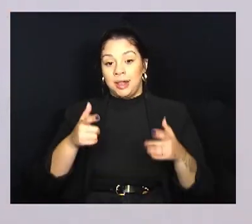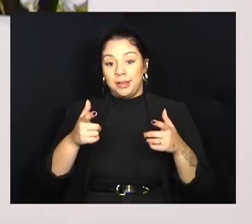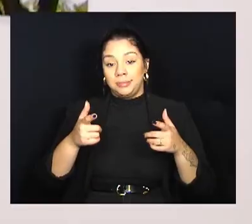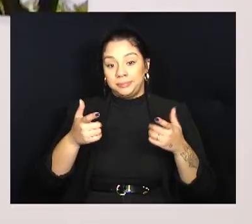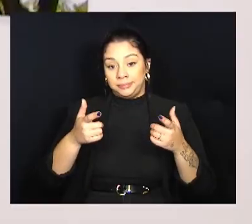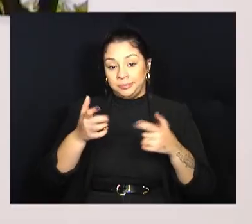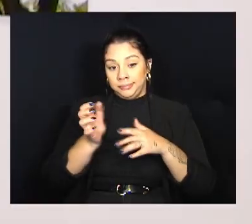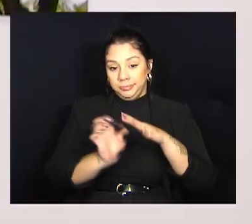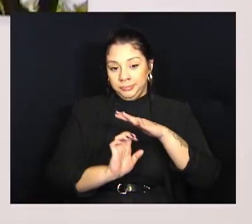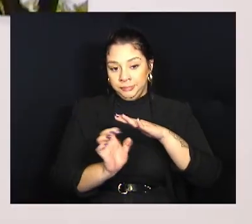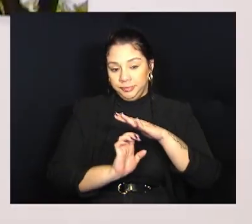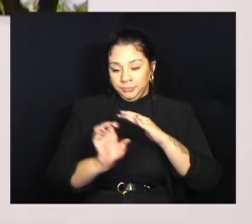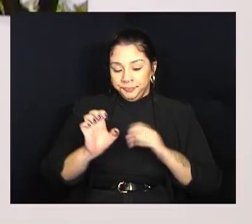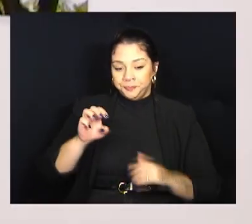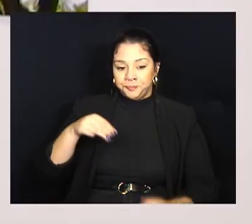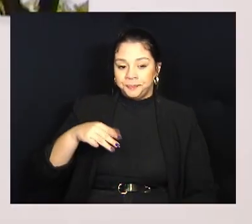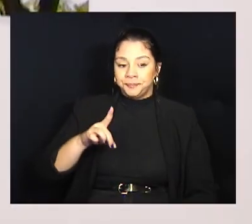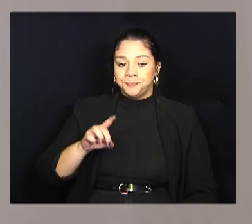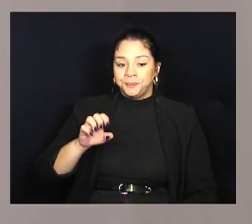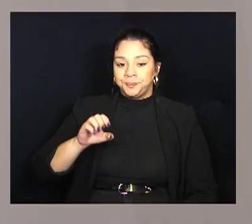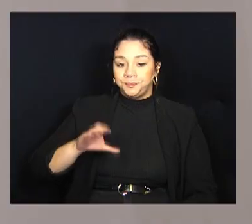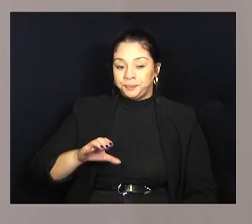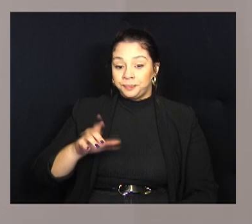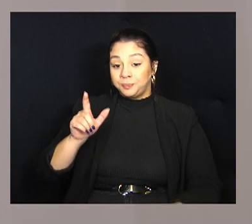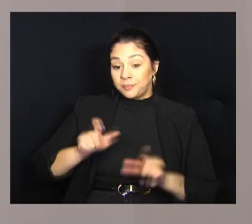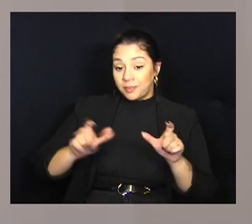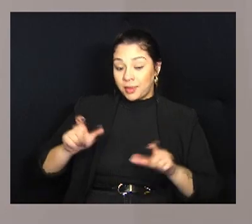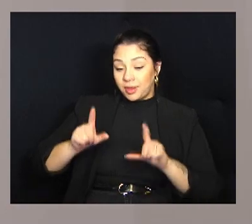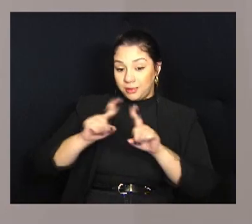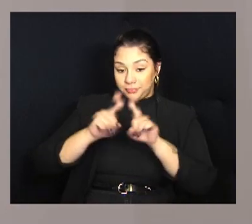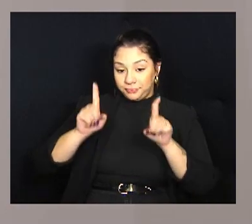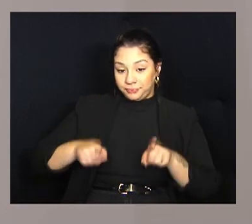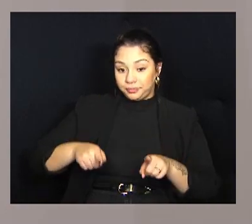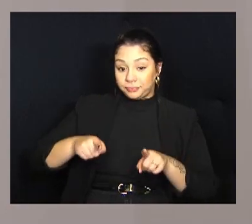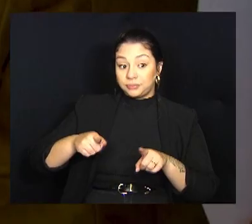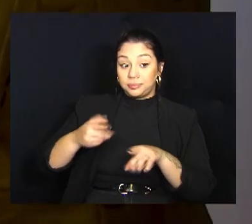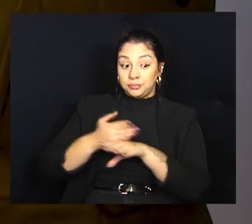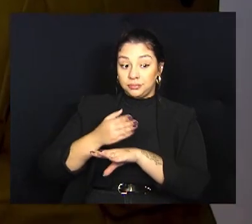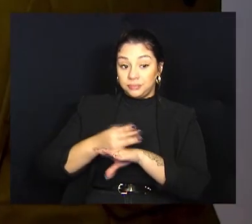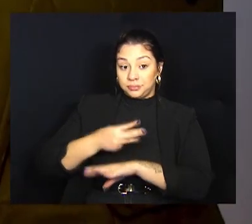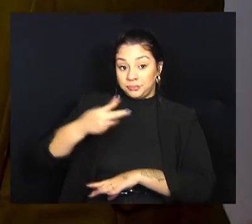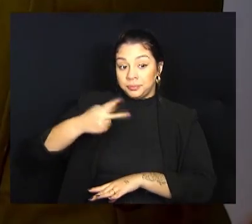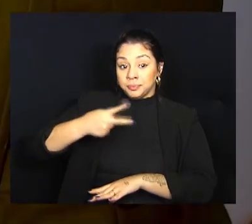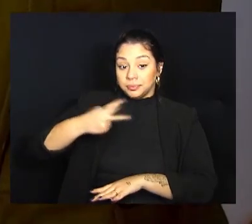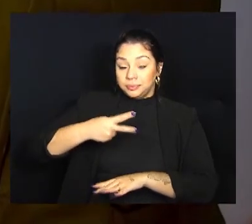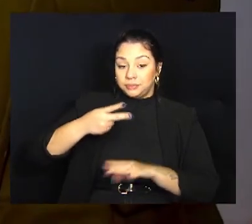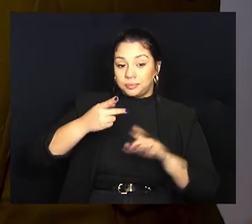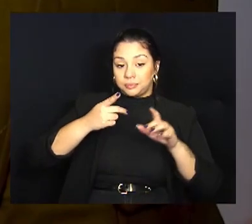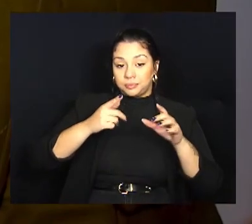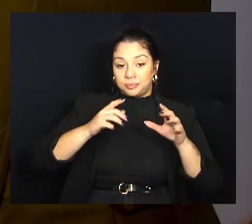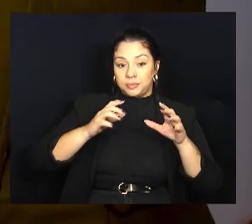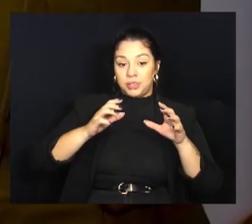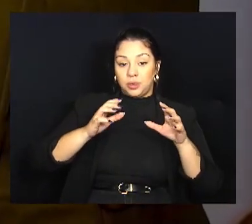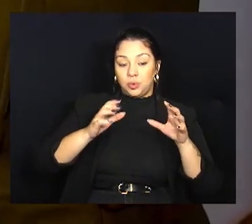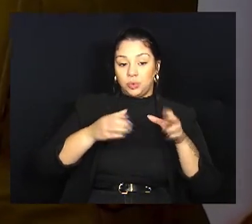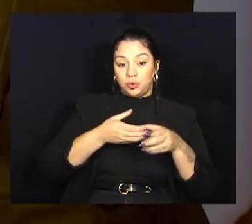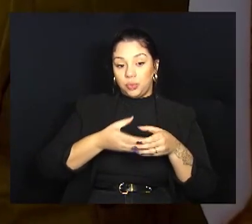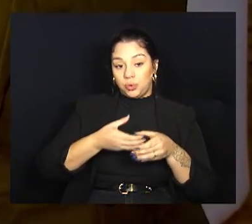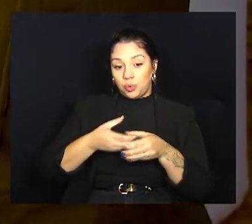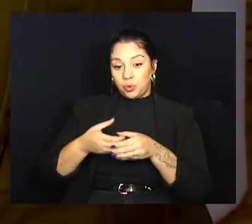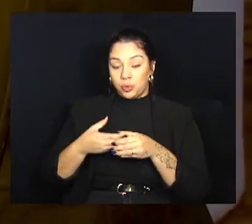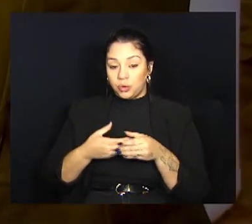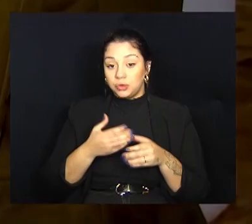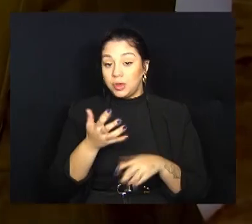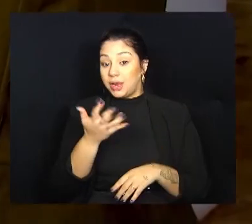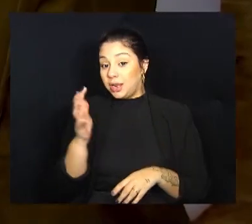INDEC, os colaboradores da empresa participaram do segundo concurso fotográfico, A Natureza da INDEC.